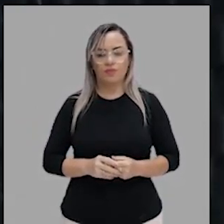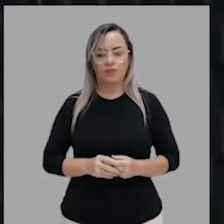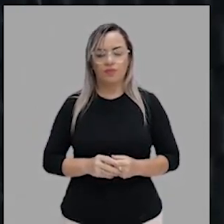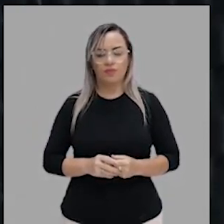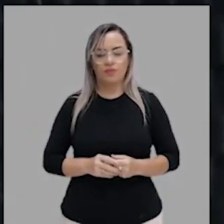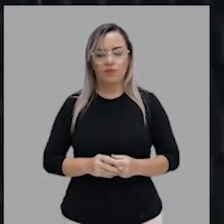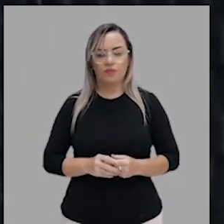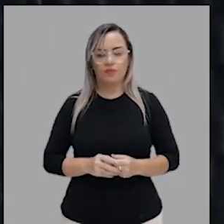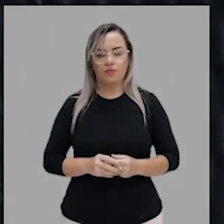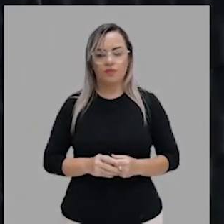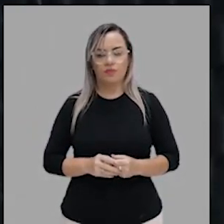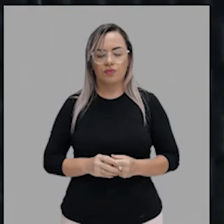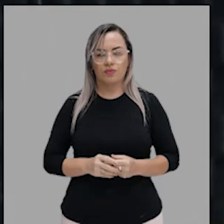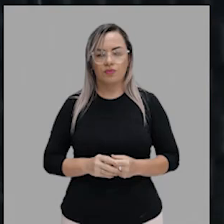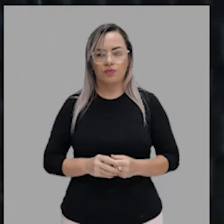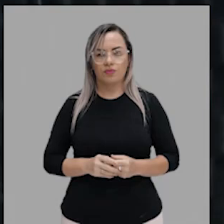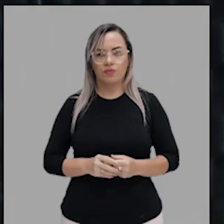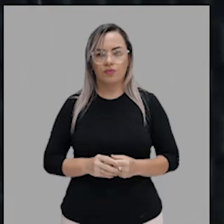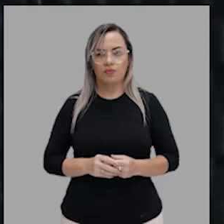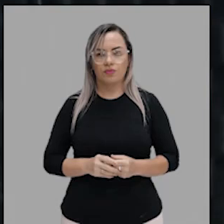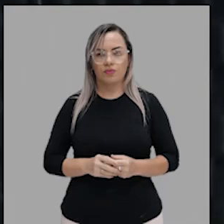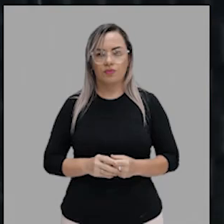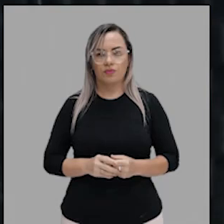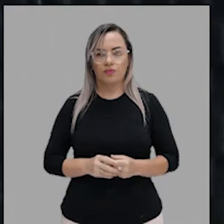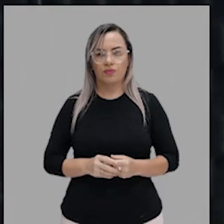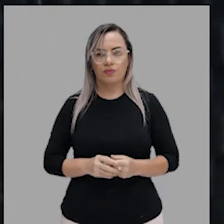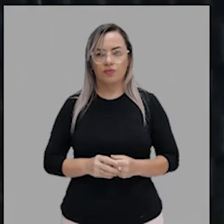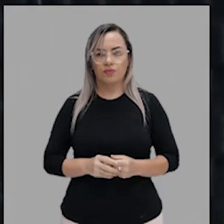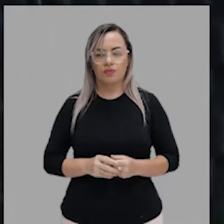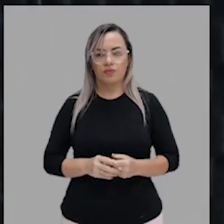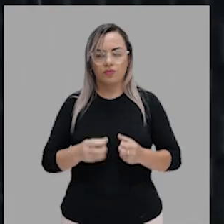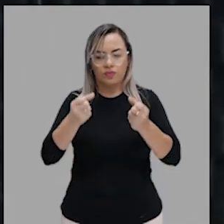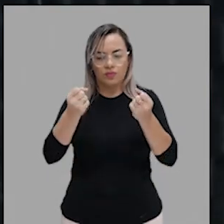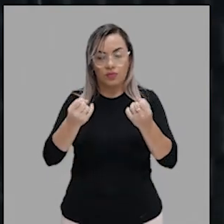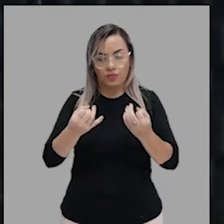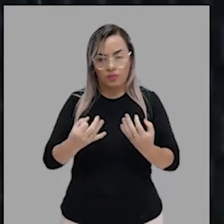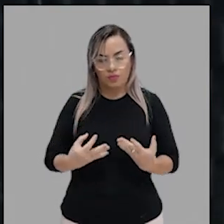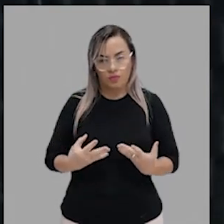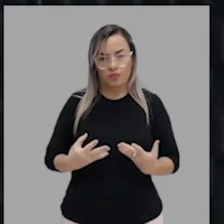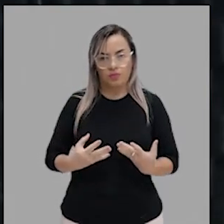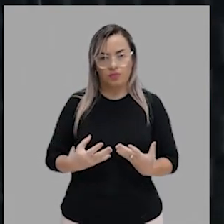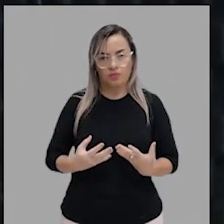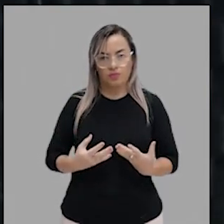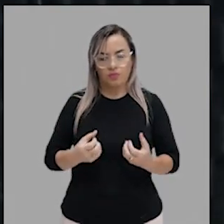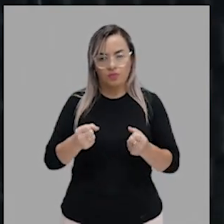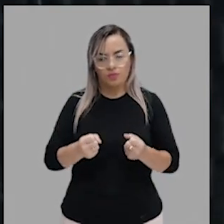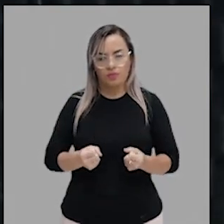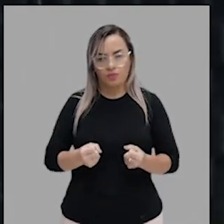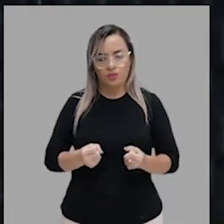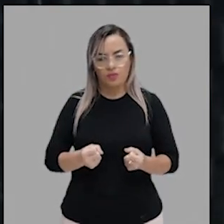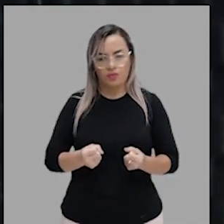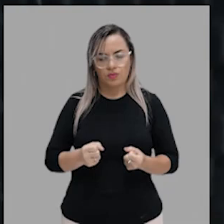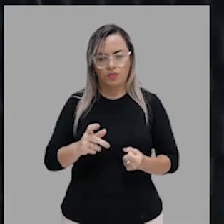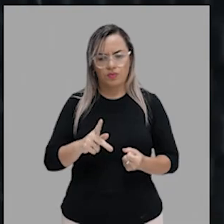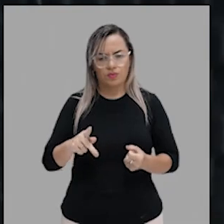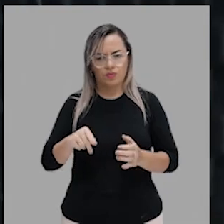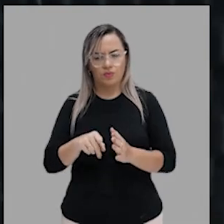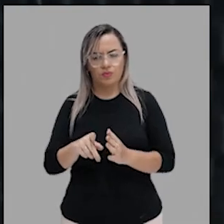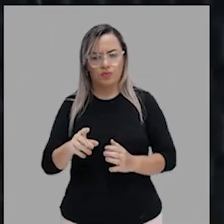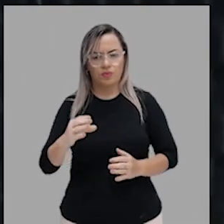Apresentando uma caracterização mais precisa desse processo. Então, você pode dizer assim: Cacau